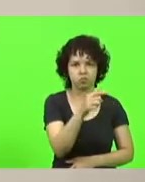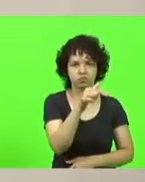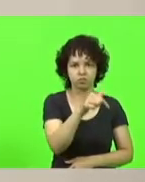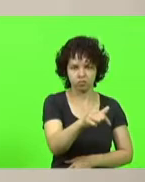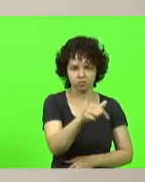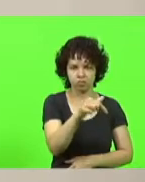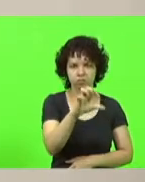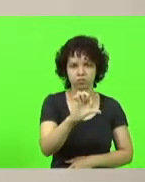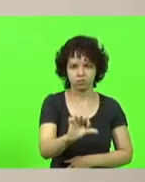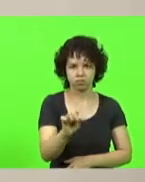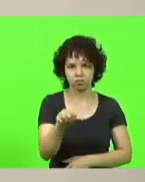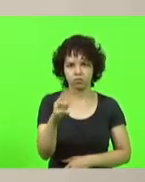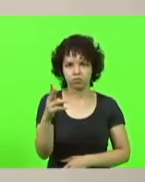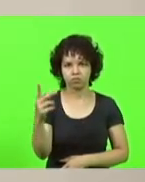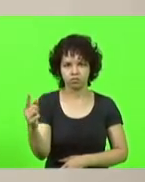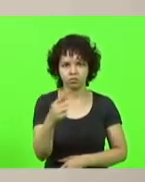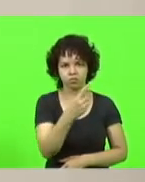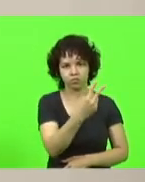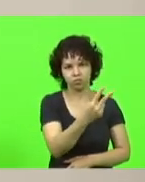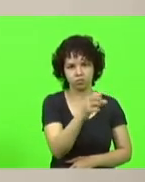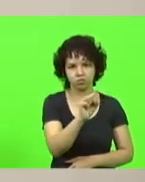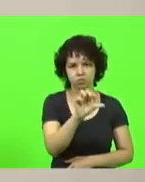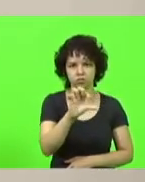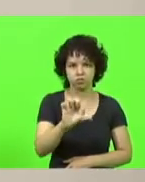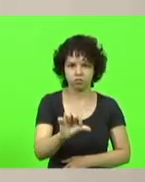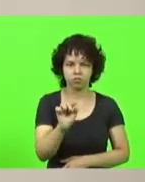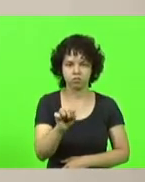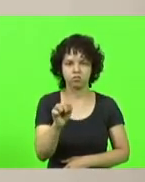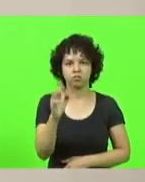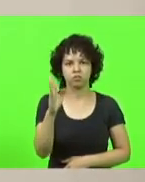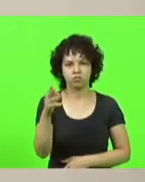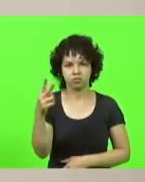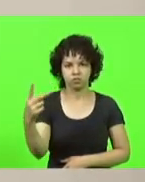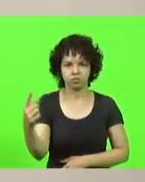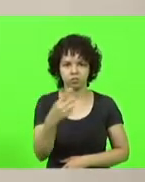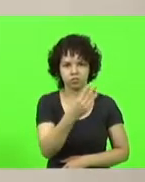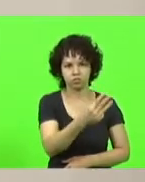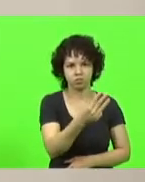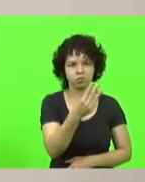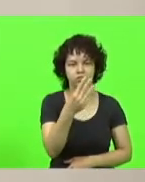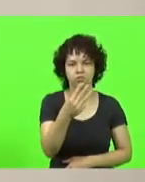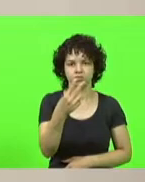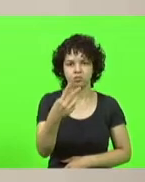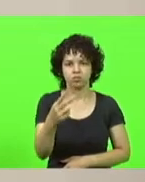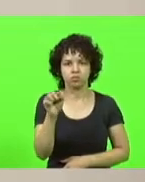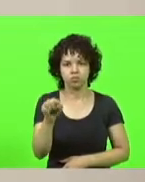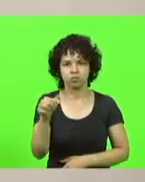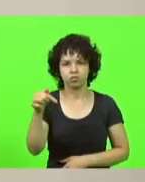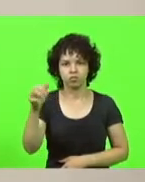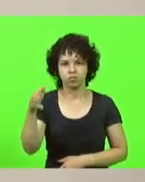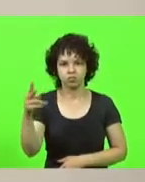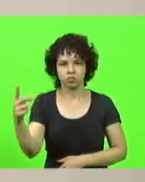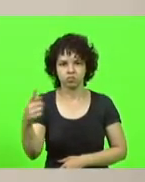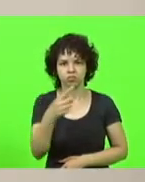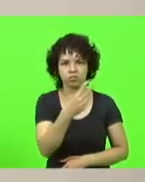278.7/2021, Projeto de Lei 289.0/2021, Projeto de Lei 332.7/2021, Projeto de Lei